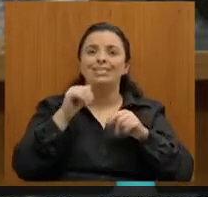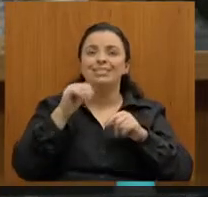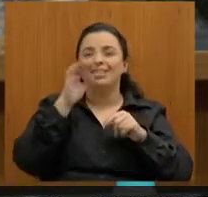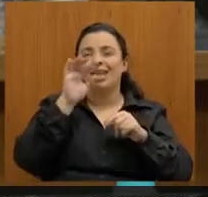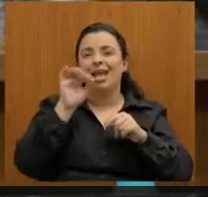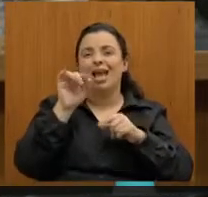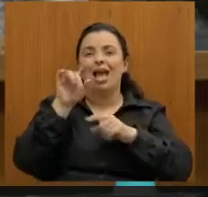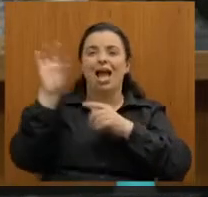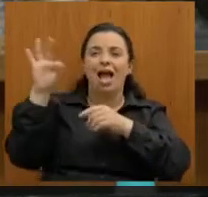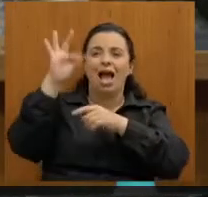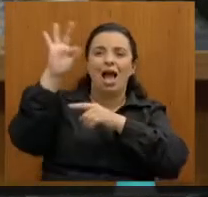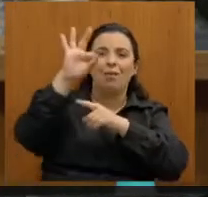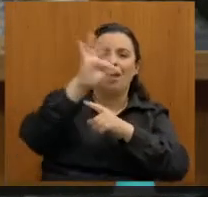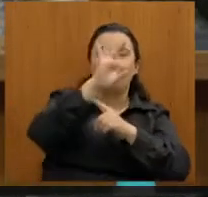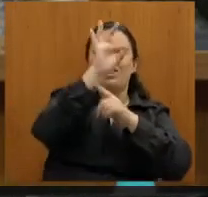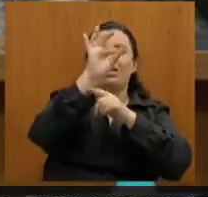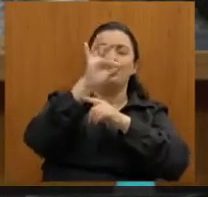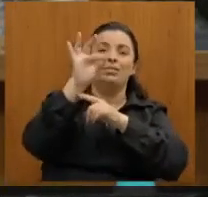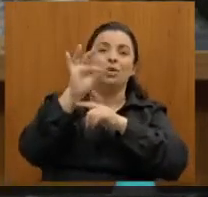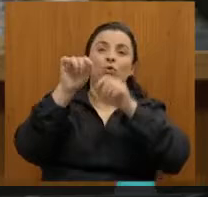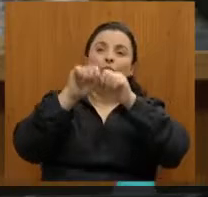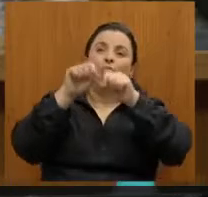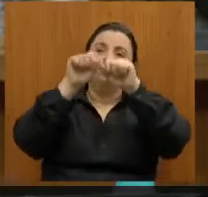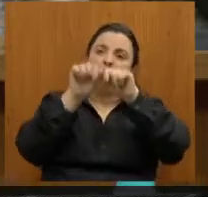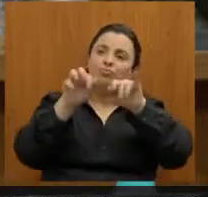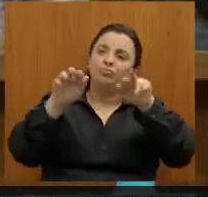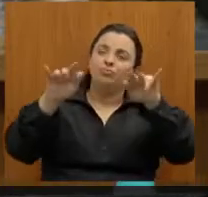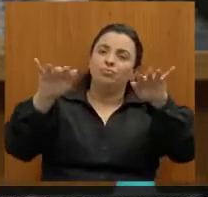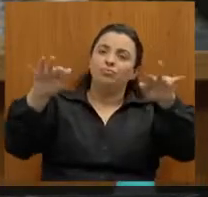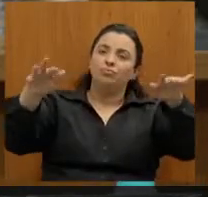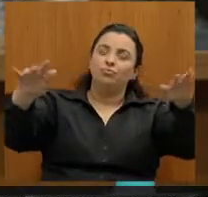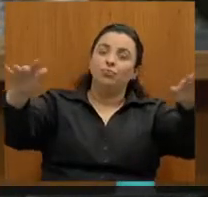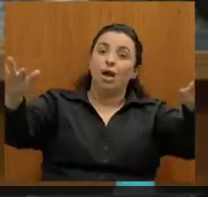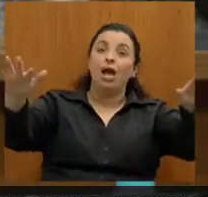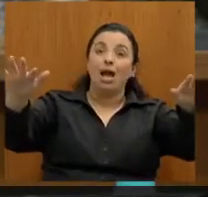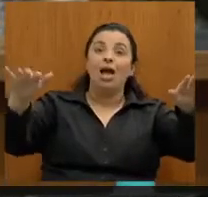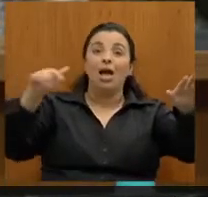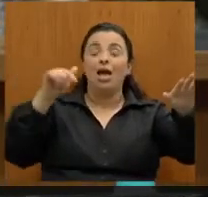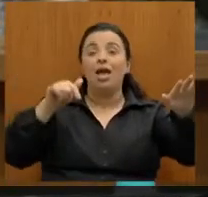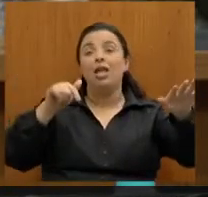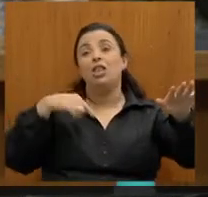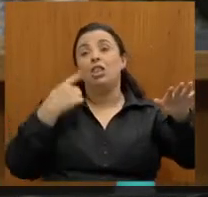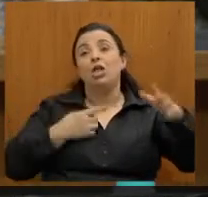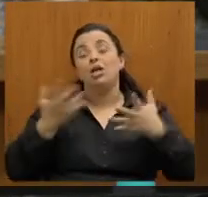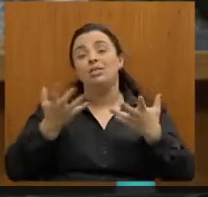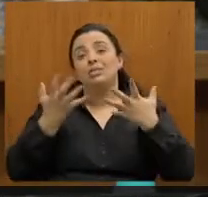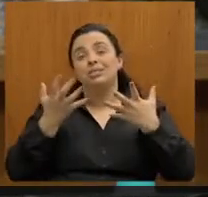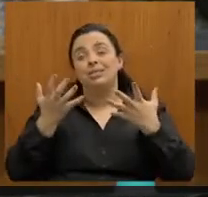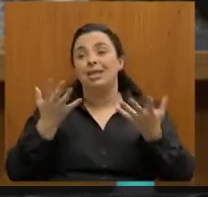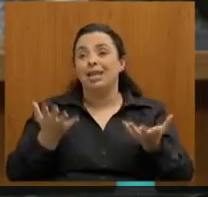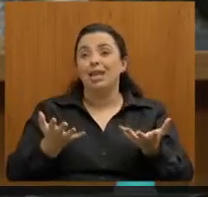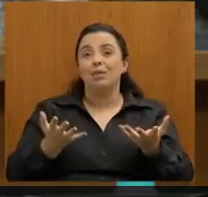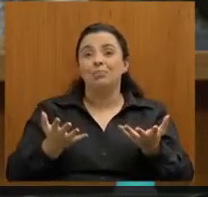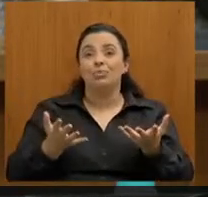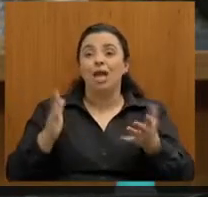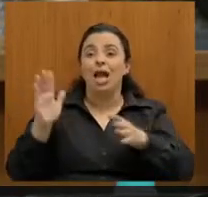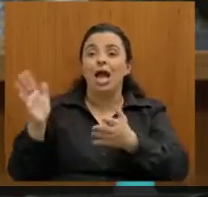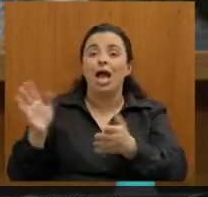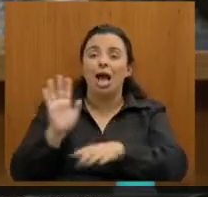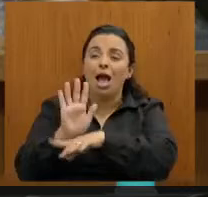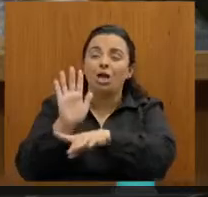e frutos por aí porque nós queremos frutificar nós queremos frutificar